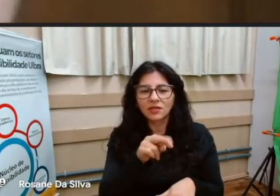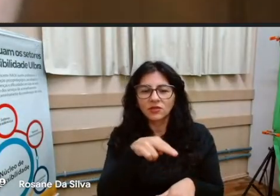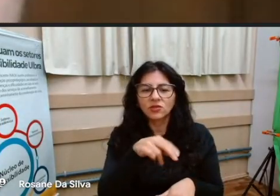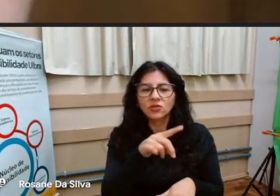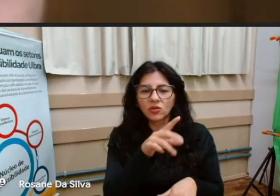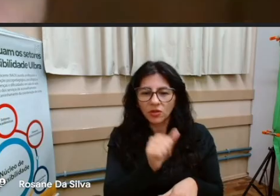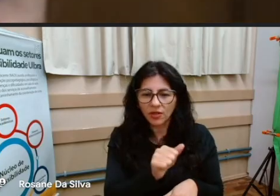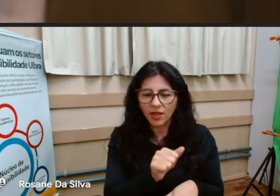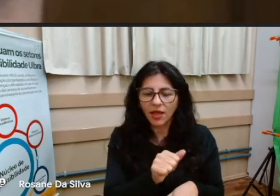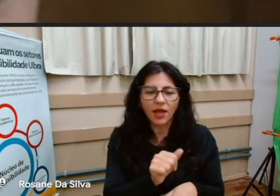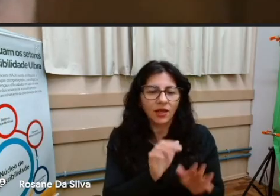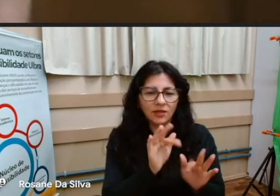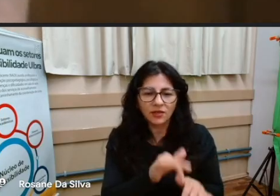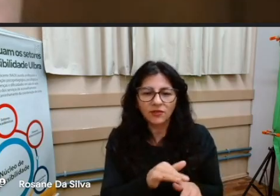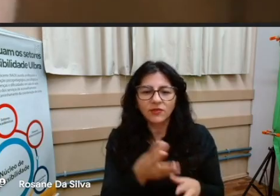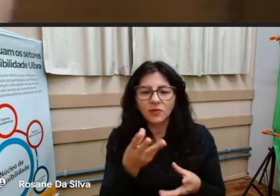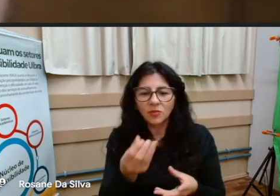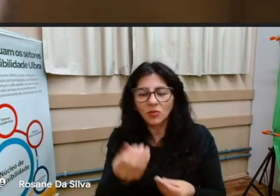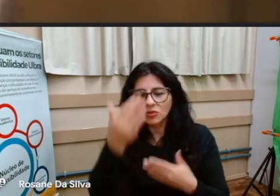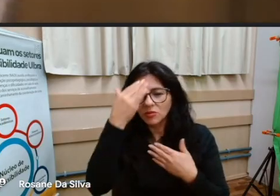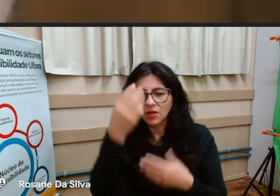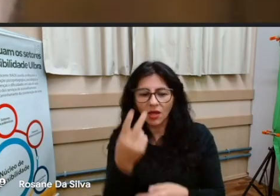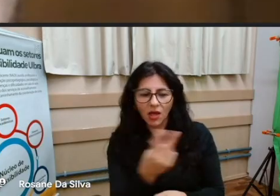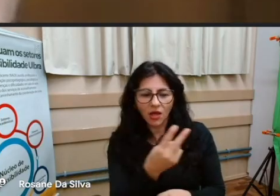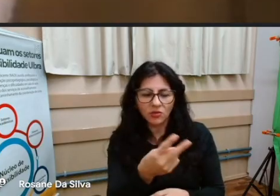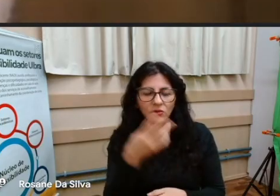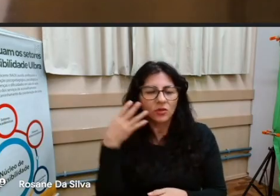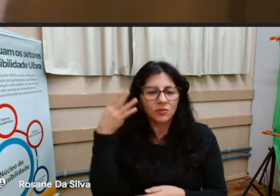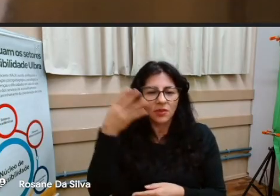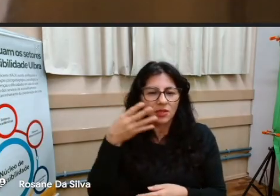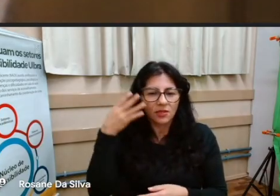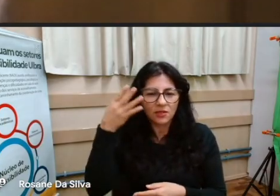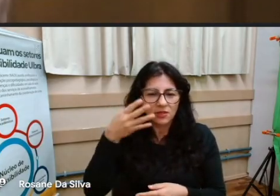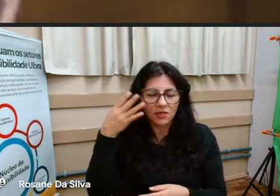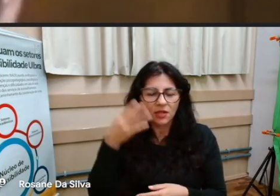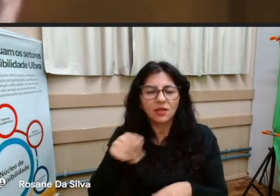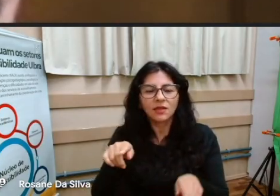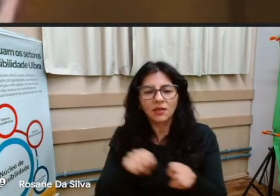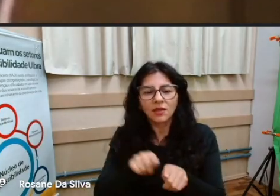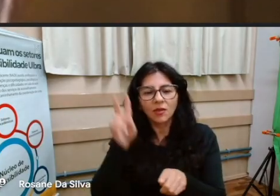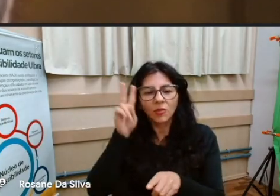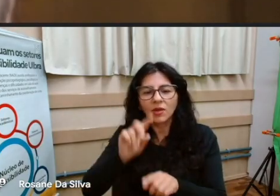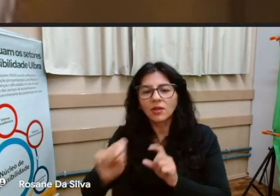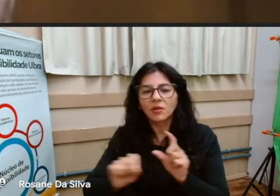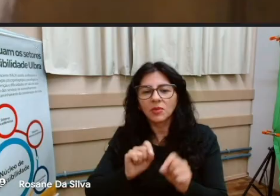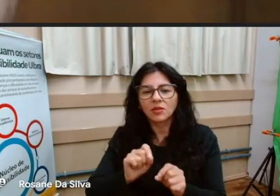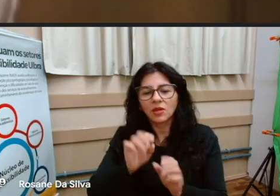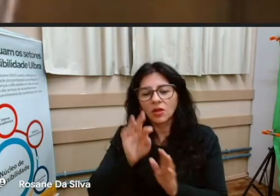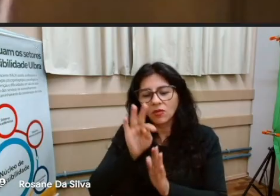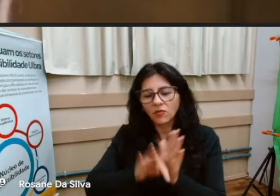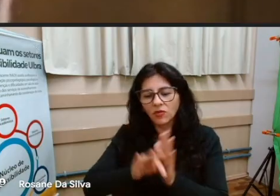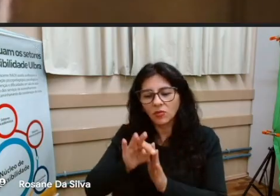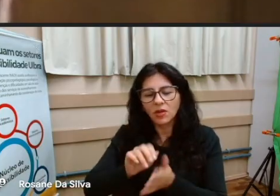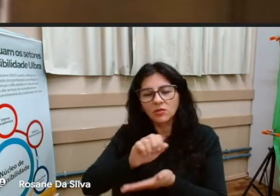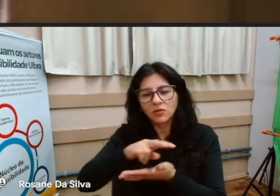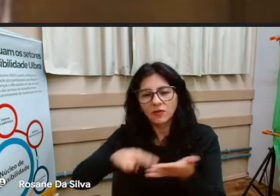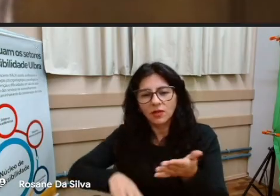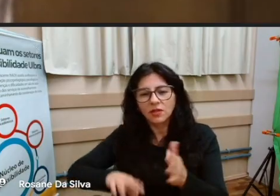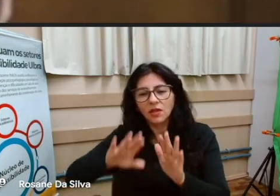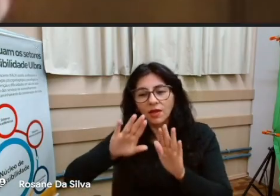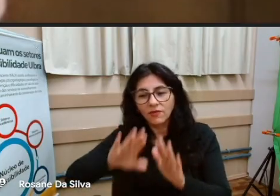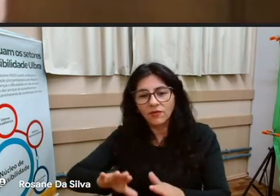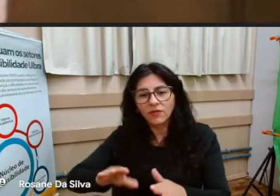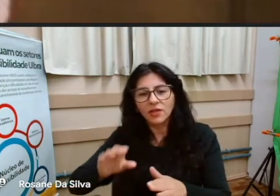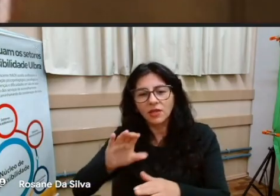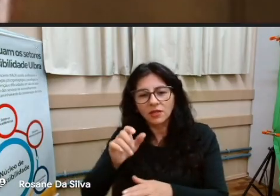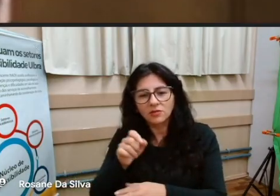né Muito obrigado aos nossos dois palestrantes eh só lembrando que o formulário de avaliação já está no chat também ele vai ficar